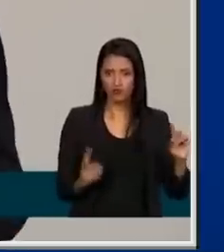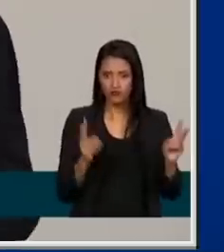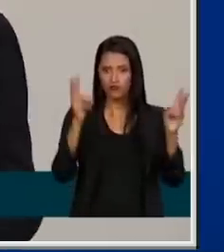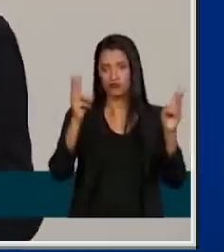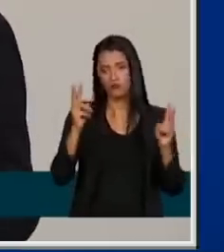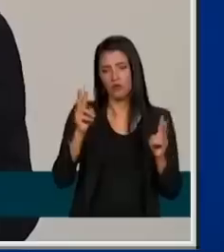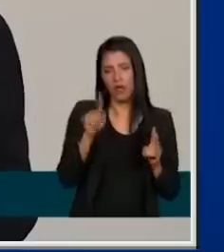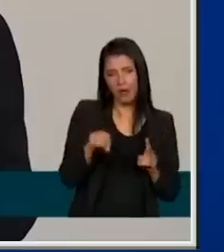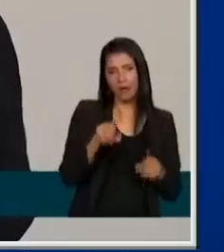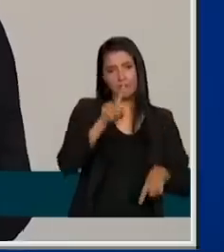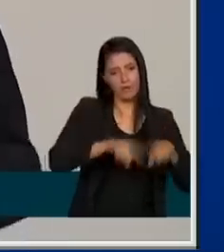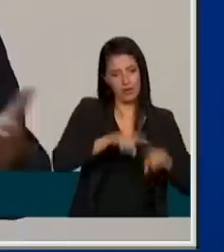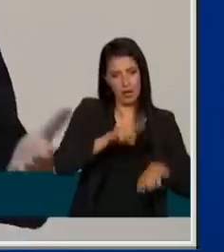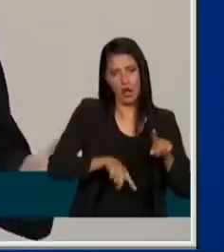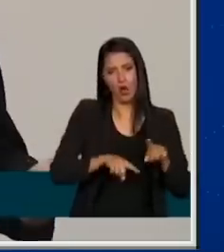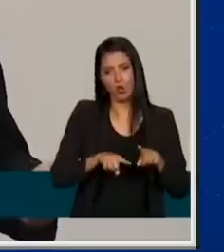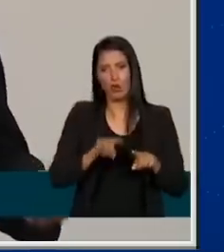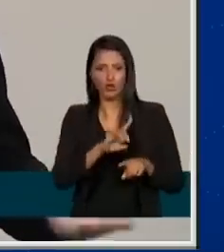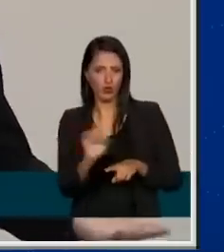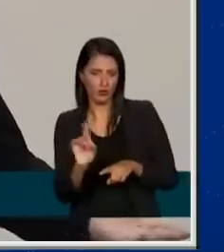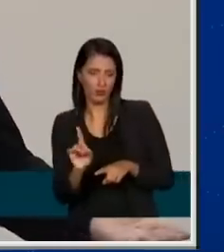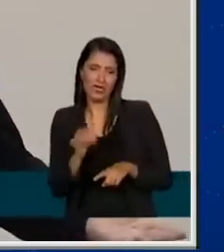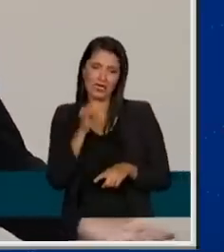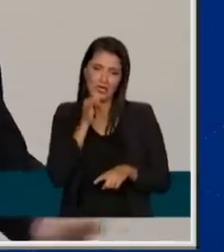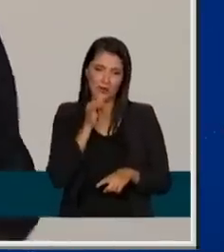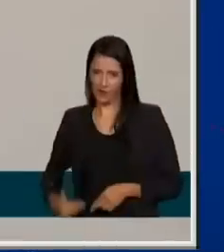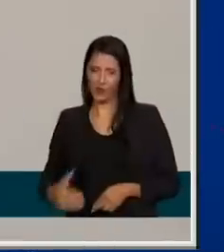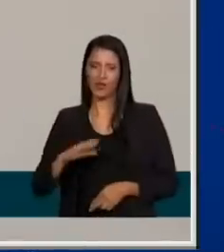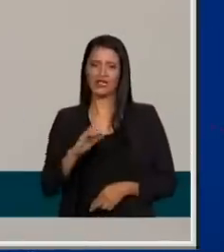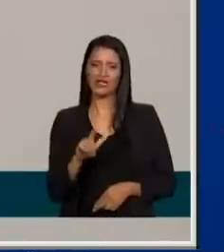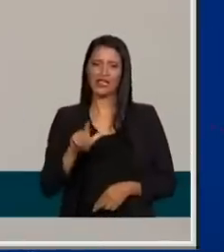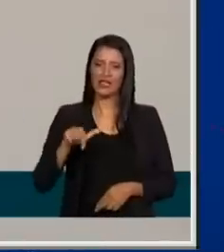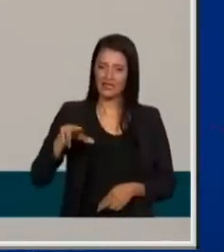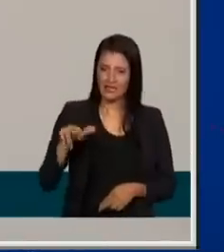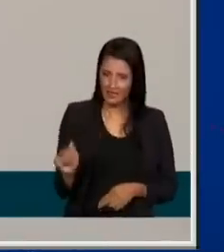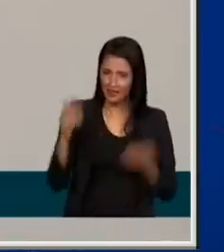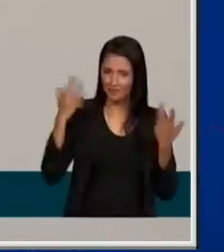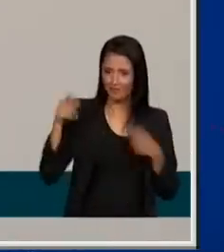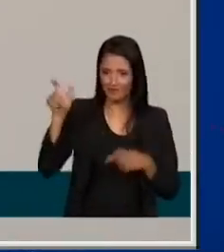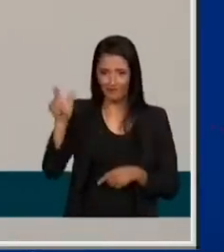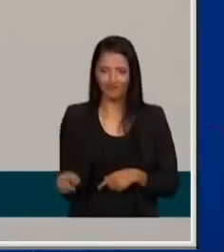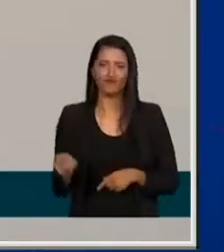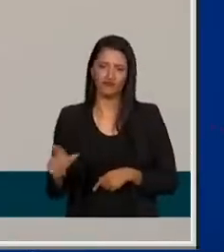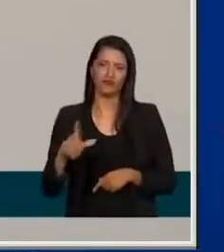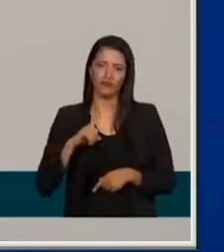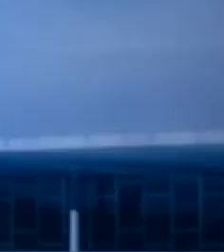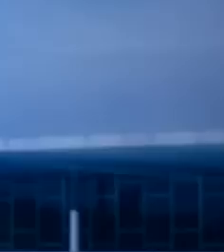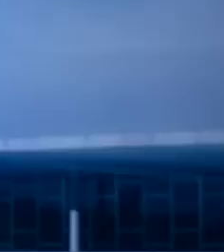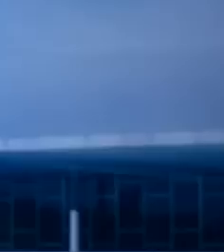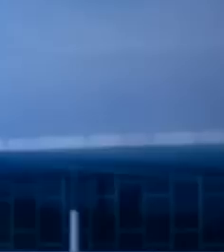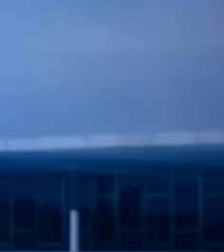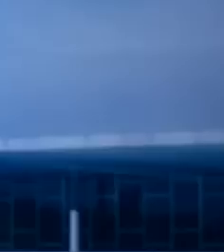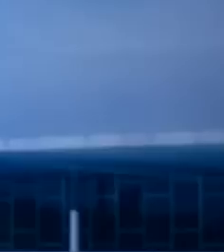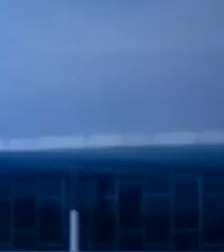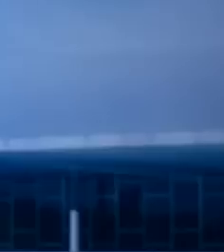Pública é do Distrito Federal União quando ainda não tinha nem autonomia política ou seja não tinha Governador